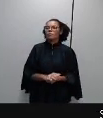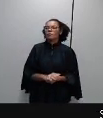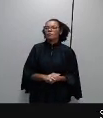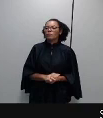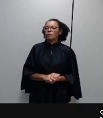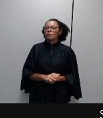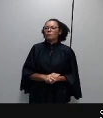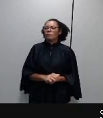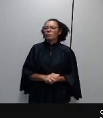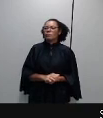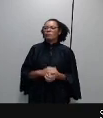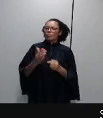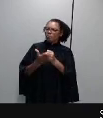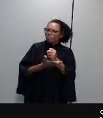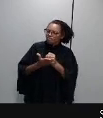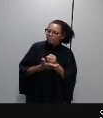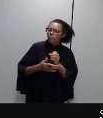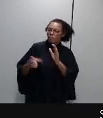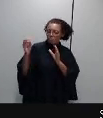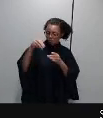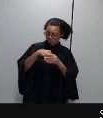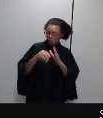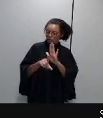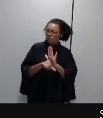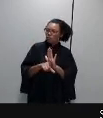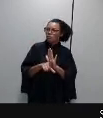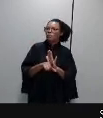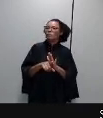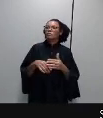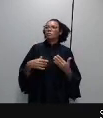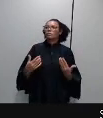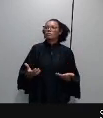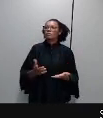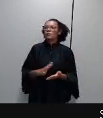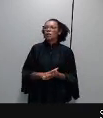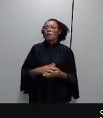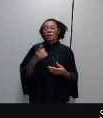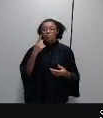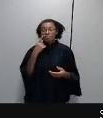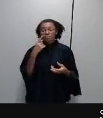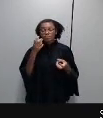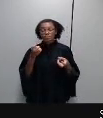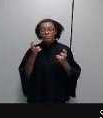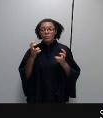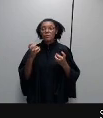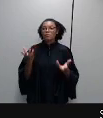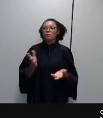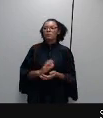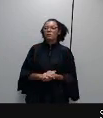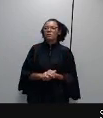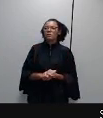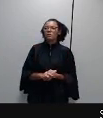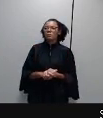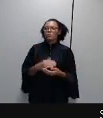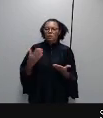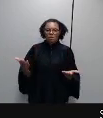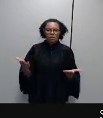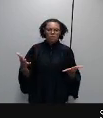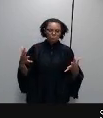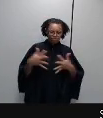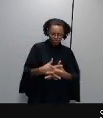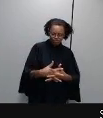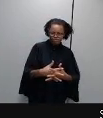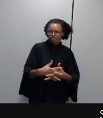fundamentado mas eu eu me inclino Aqui Diante desse desse embate que Como disse não